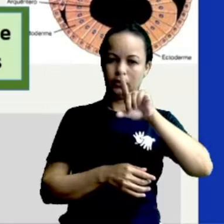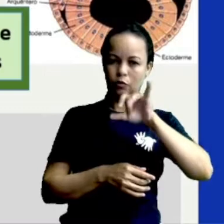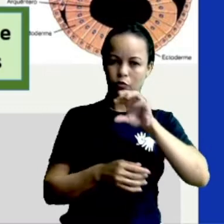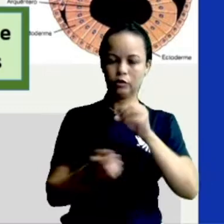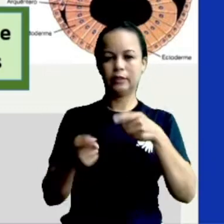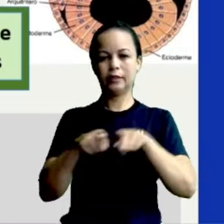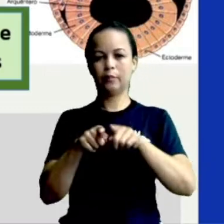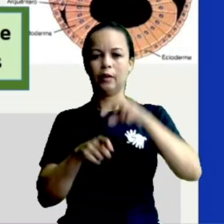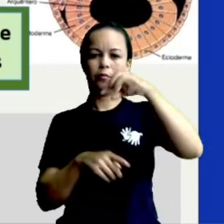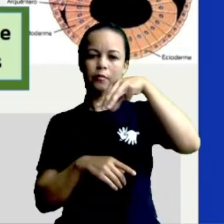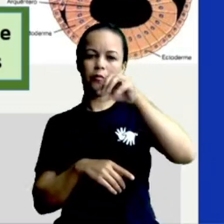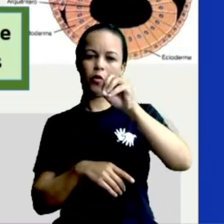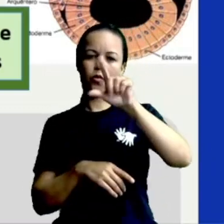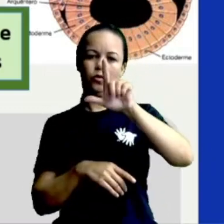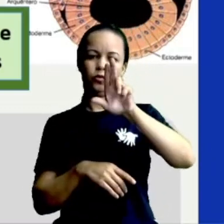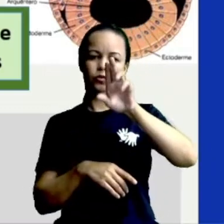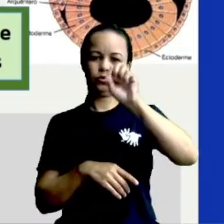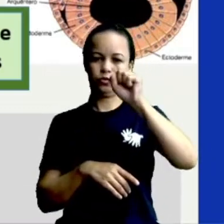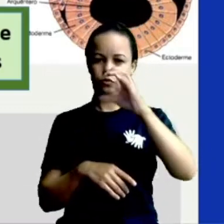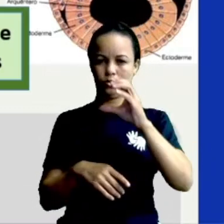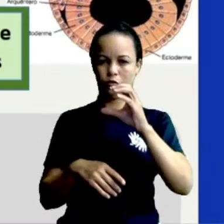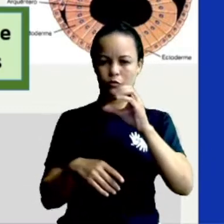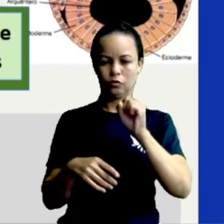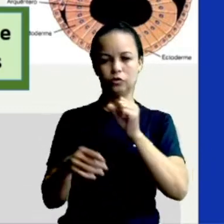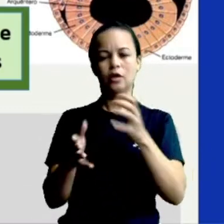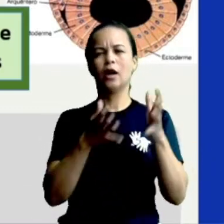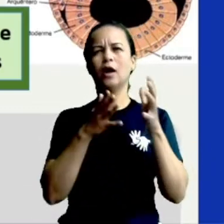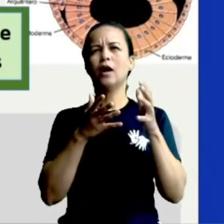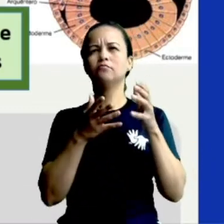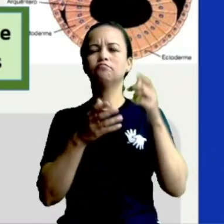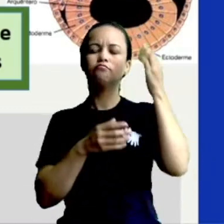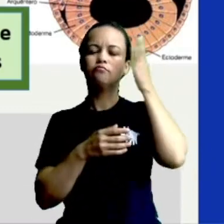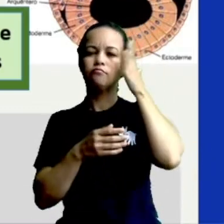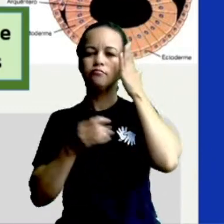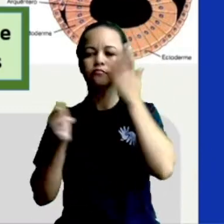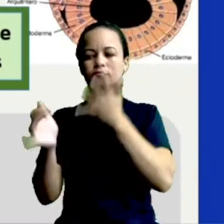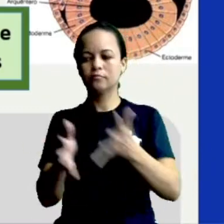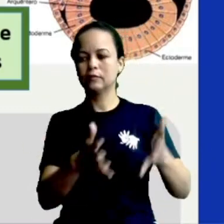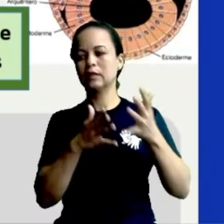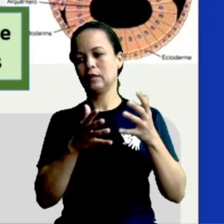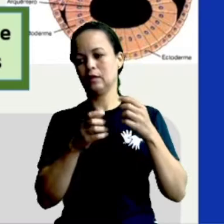desenvolvimento? Como já sabemos, a partir da fecundação de um óvulo